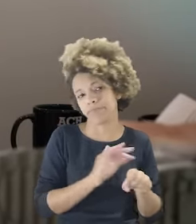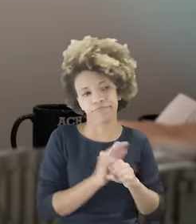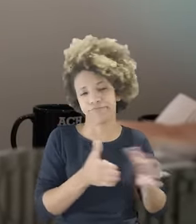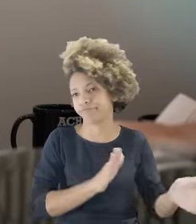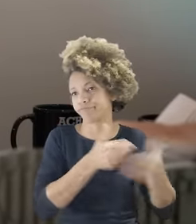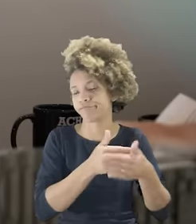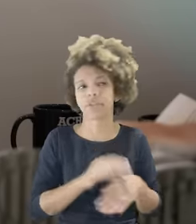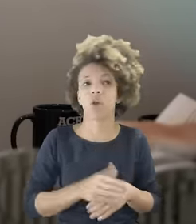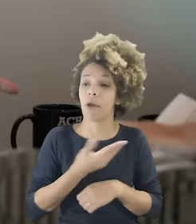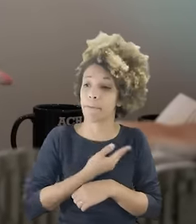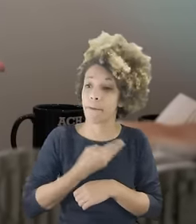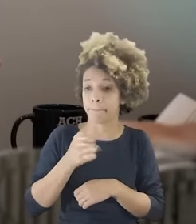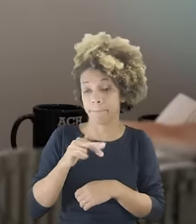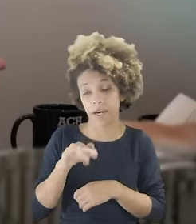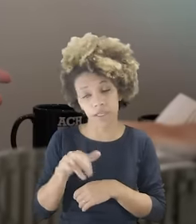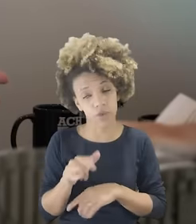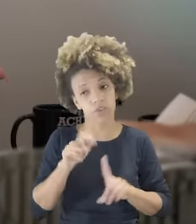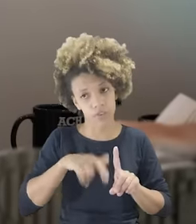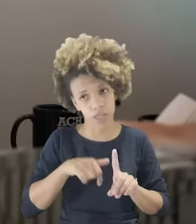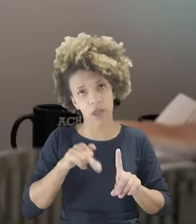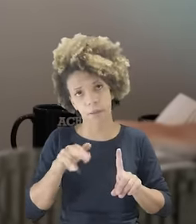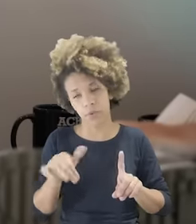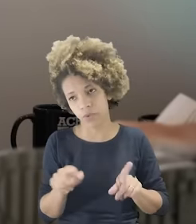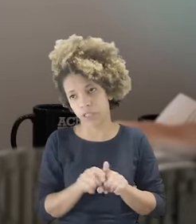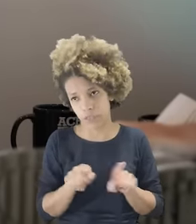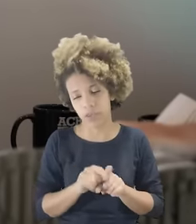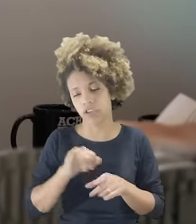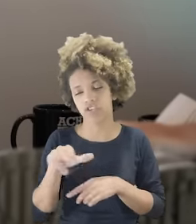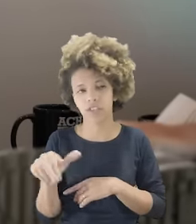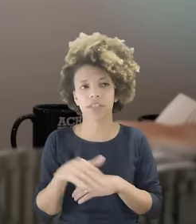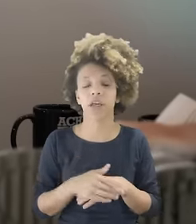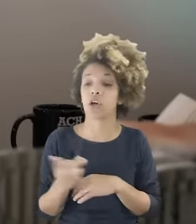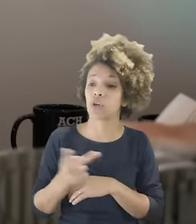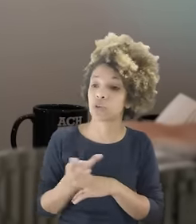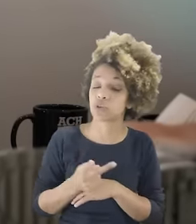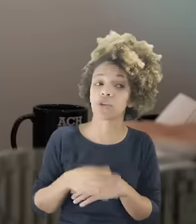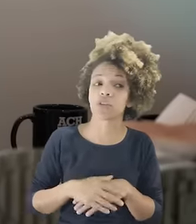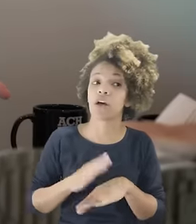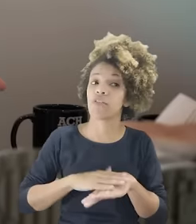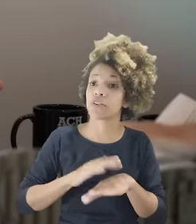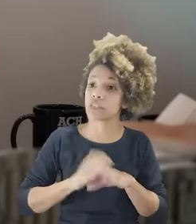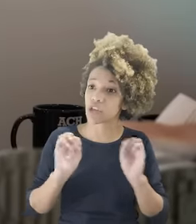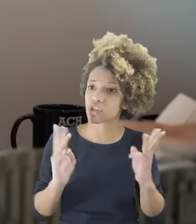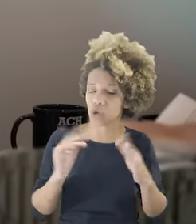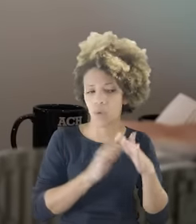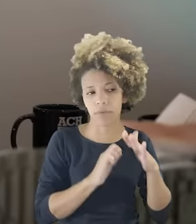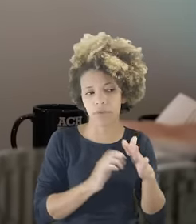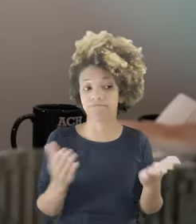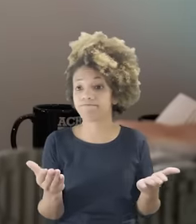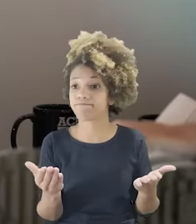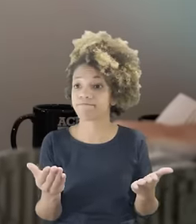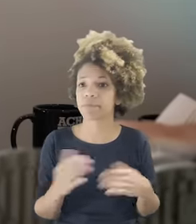E aí eu e meu amigo meu Maiquinho que também faz personagem que faz a Bruna e tal faz a Jéssica a gente ele também fazia muito show comparativo